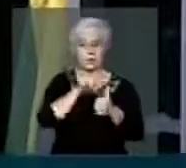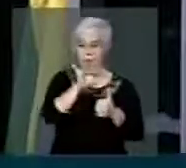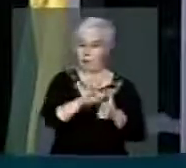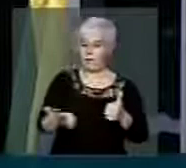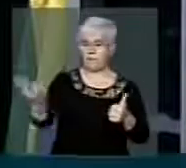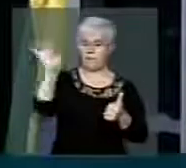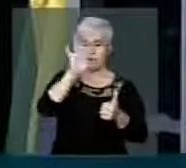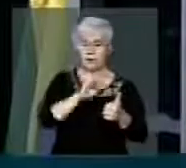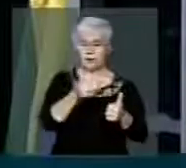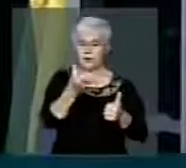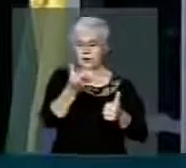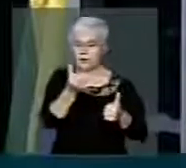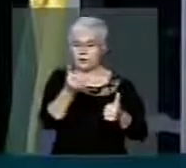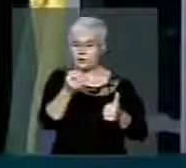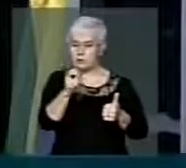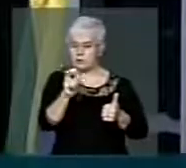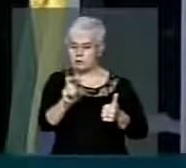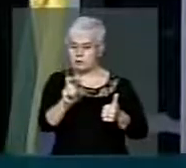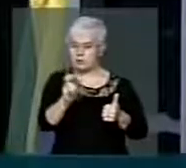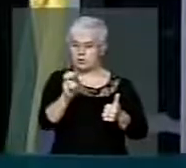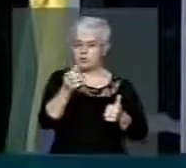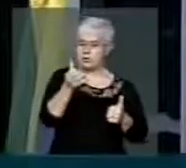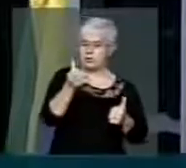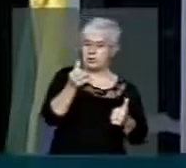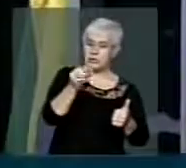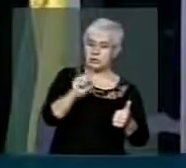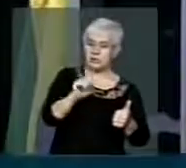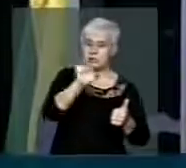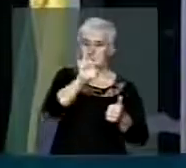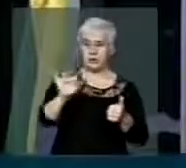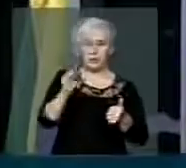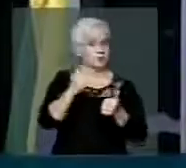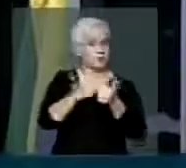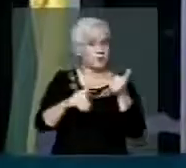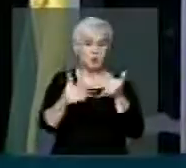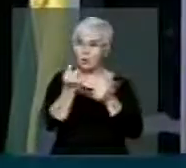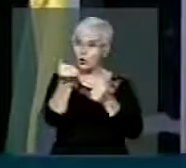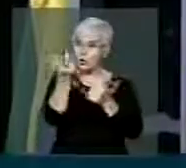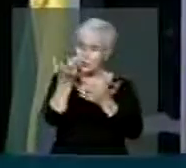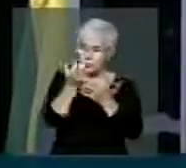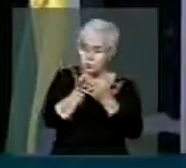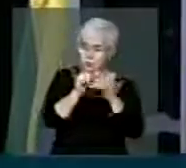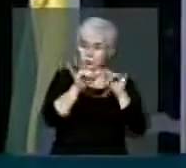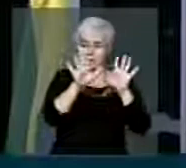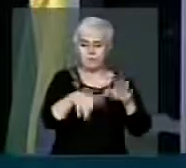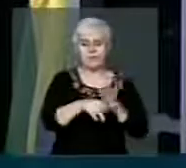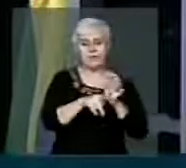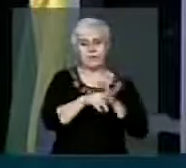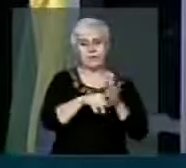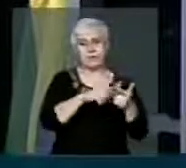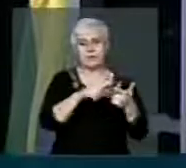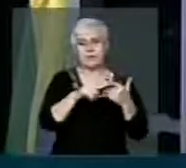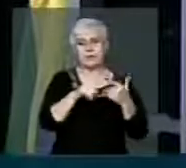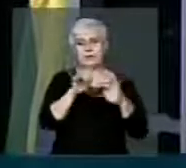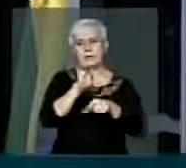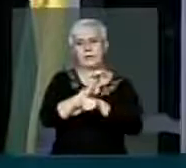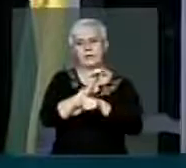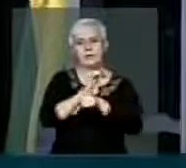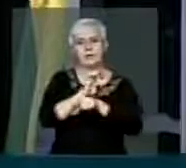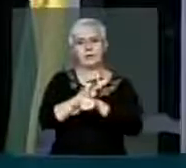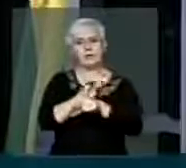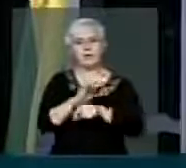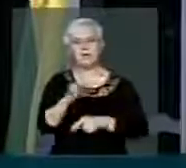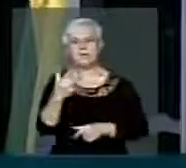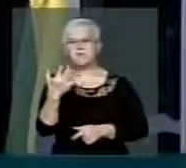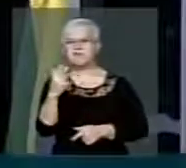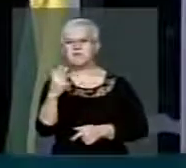praticamente 65%, 68% de toda a arrecadação, a nível estadual, dependendo do estado, isso